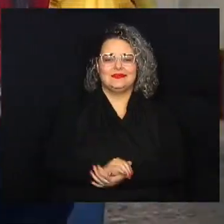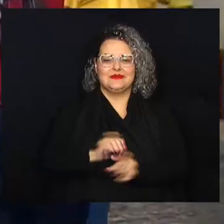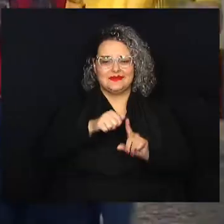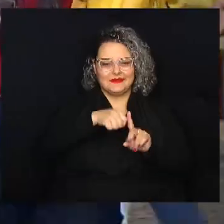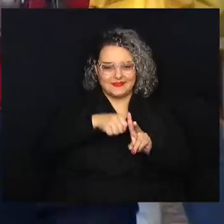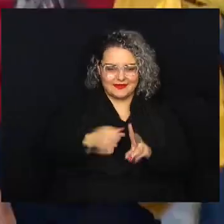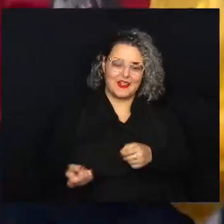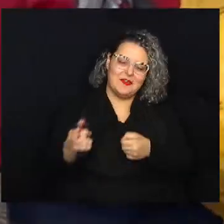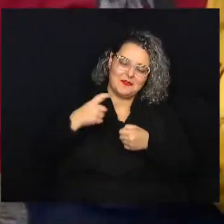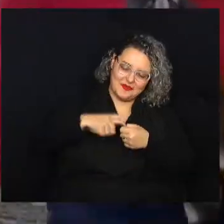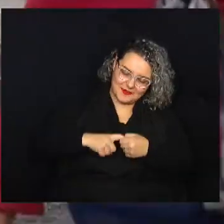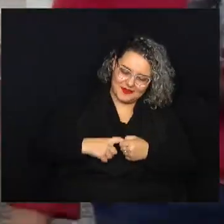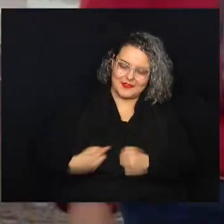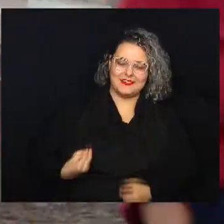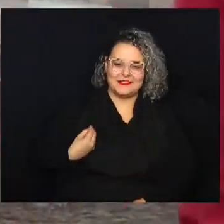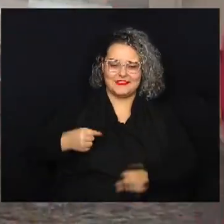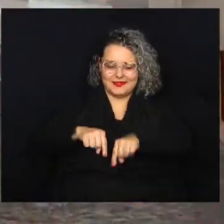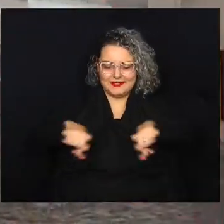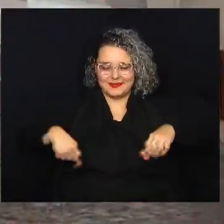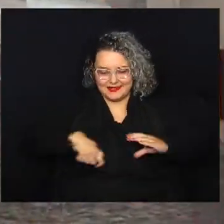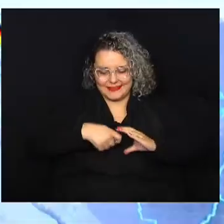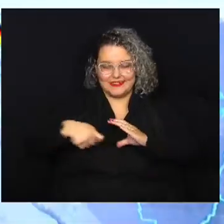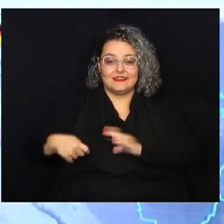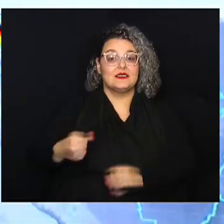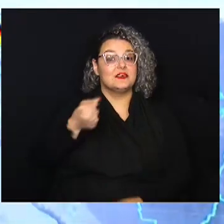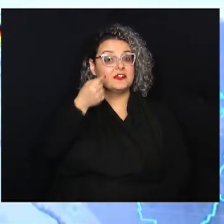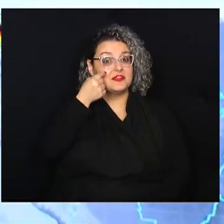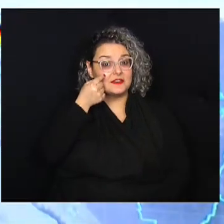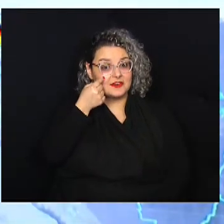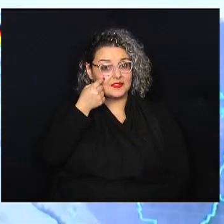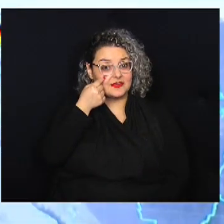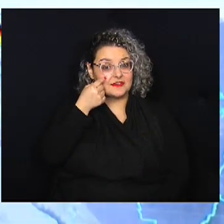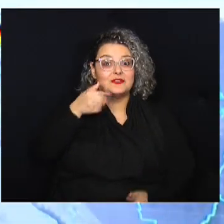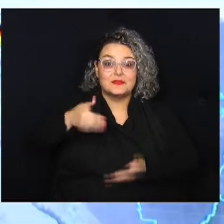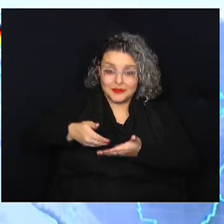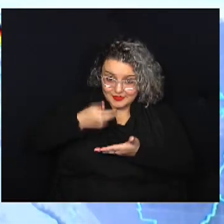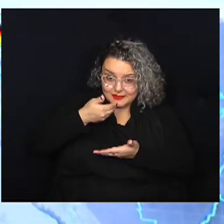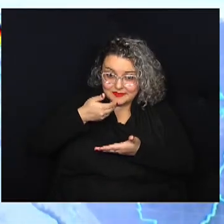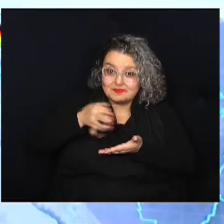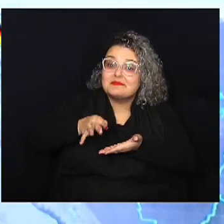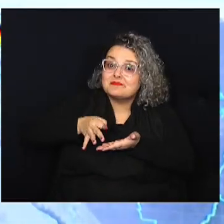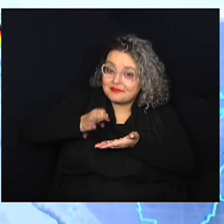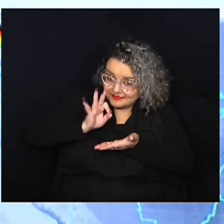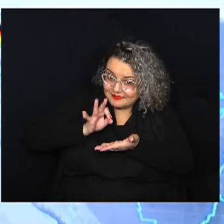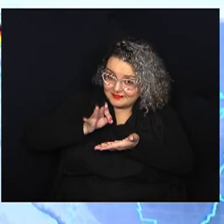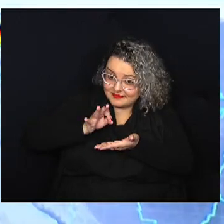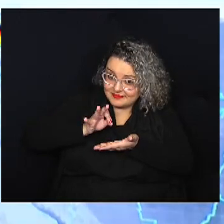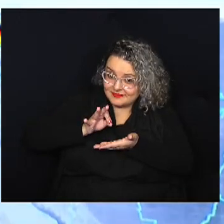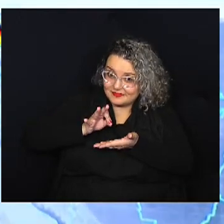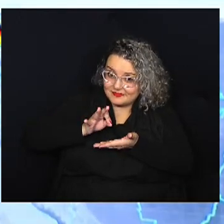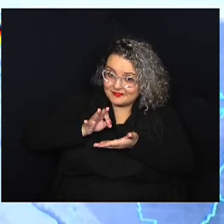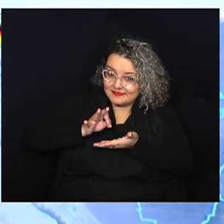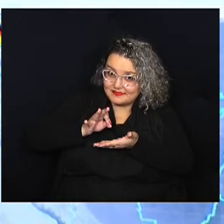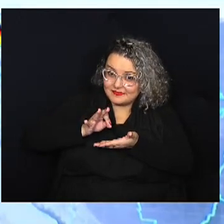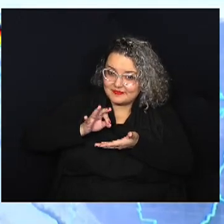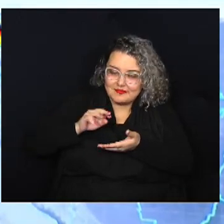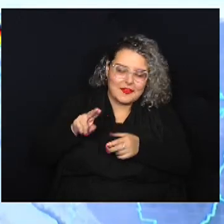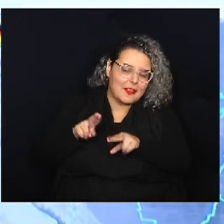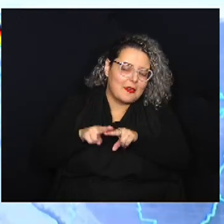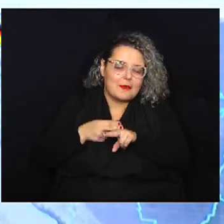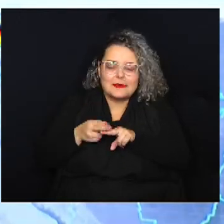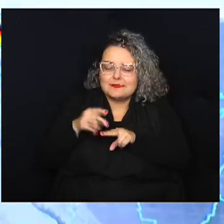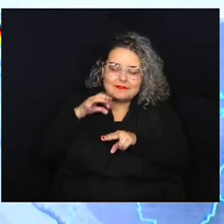bom? Voltamos ao estúdio e olha, sopa, café e muito chocolate quente